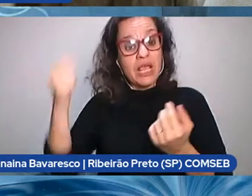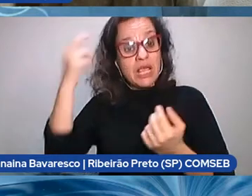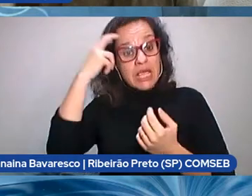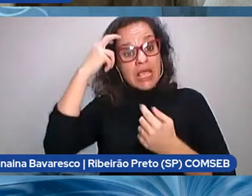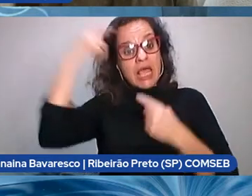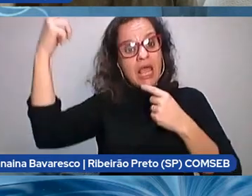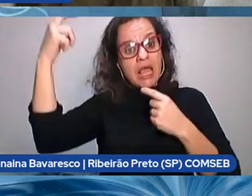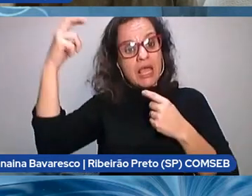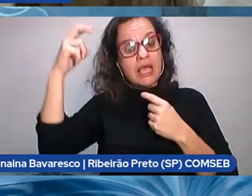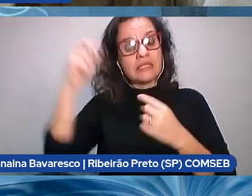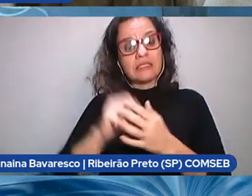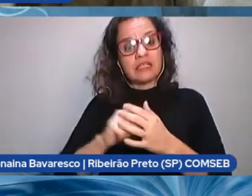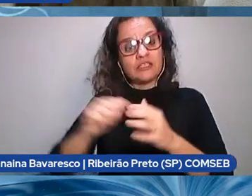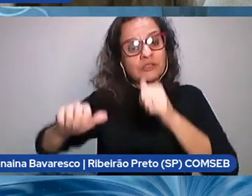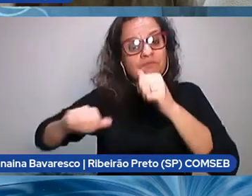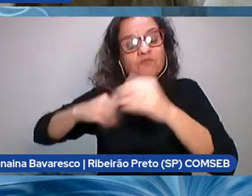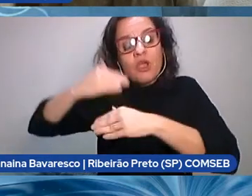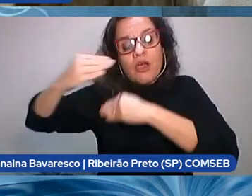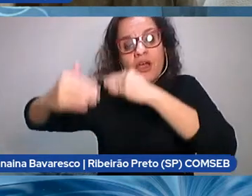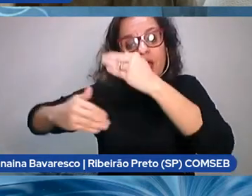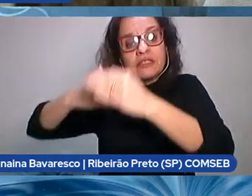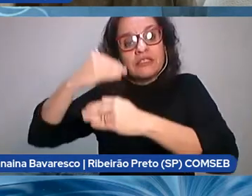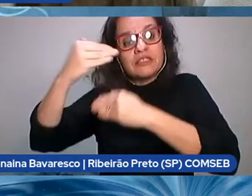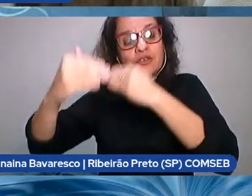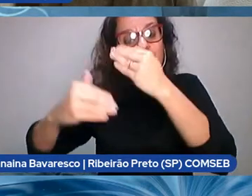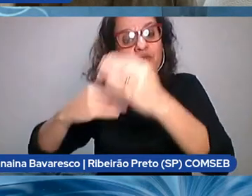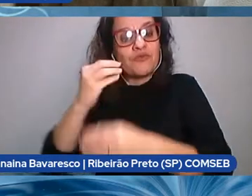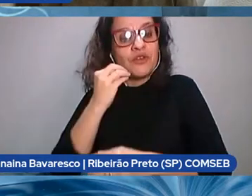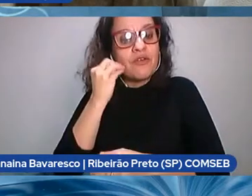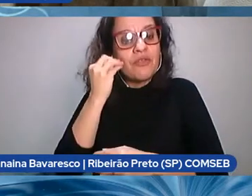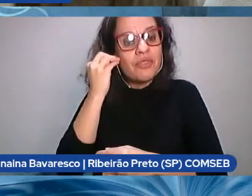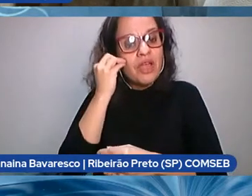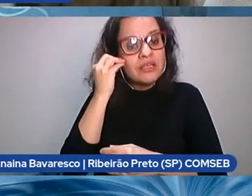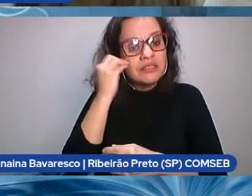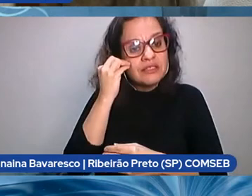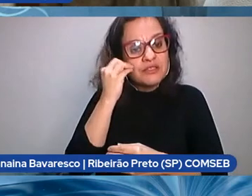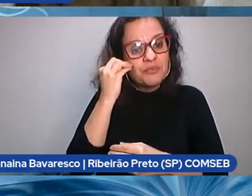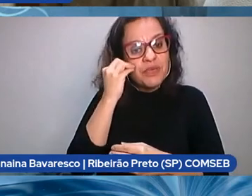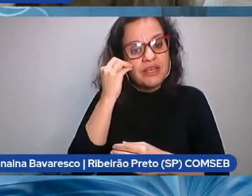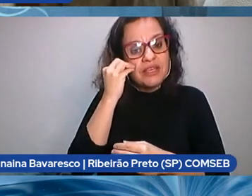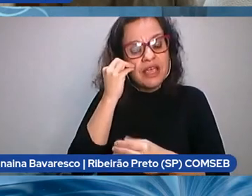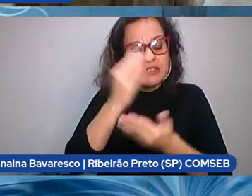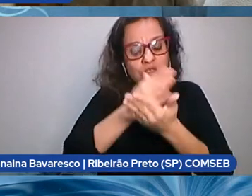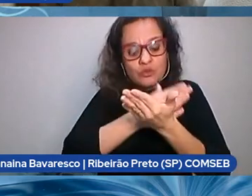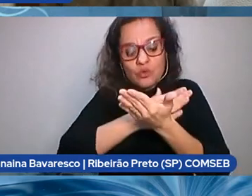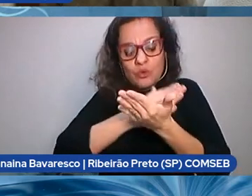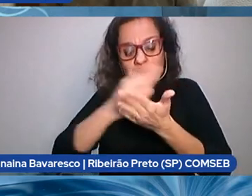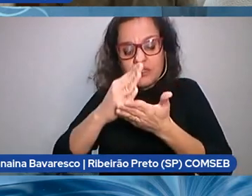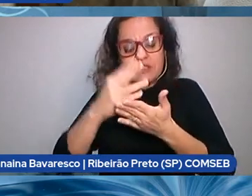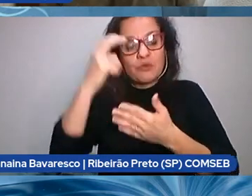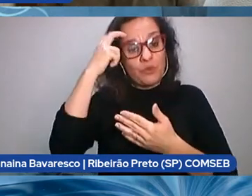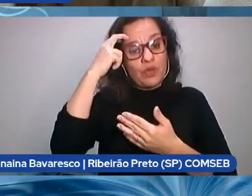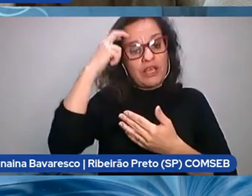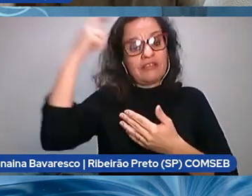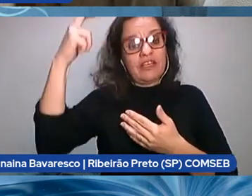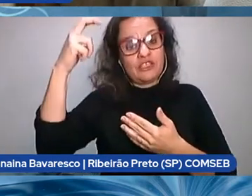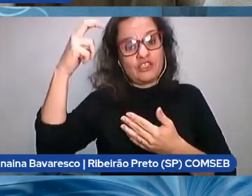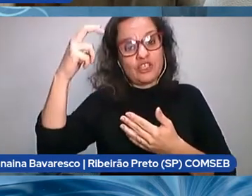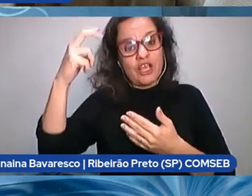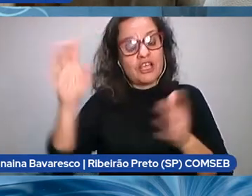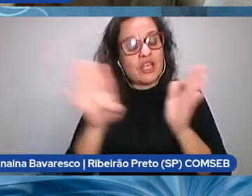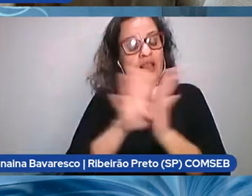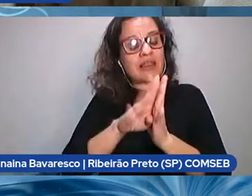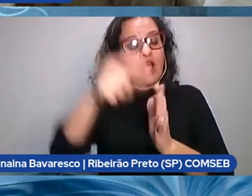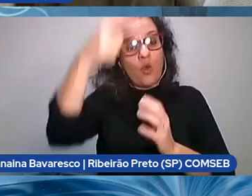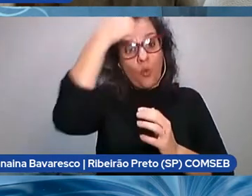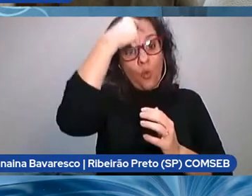é desenvolvida nas experiências e ações do princípio inteligente, até adquirir a